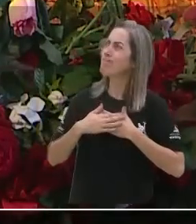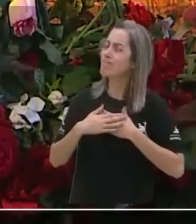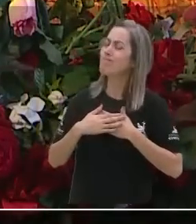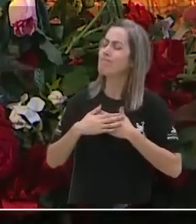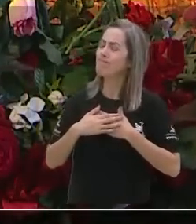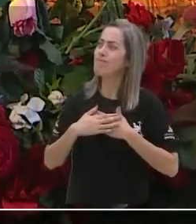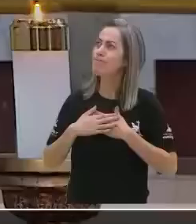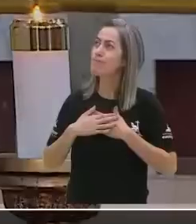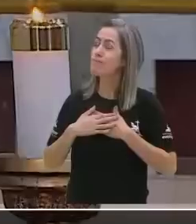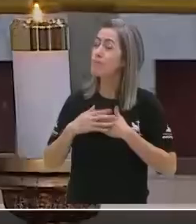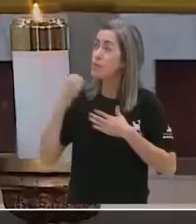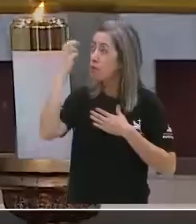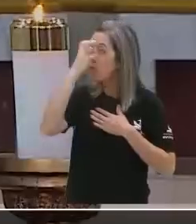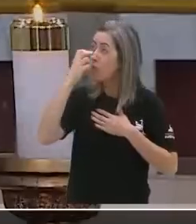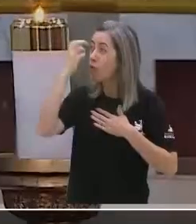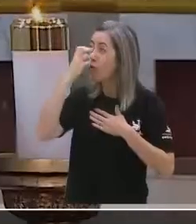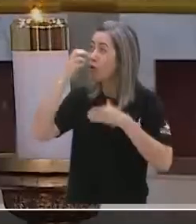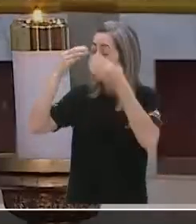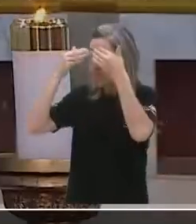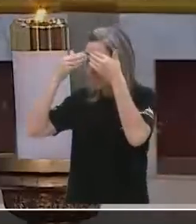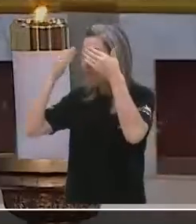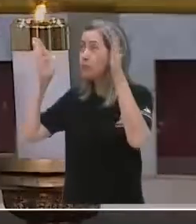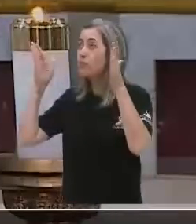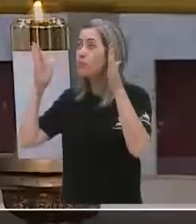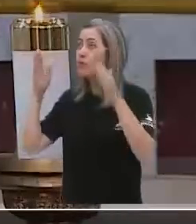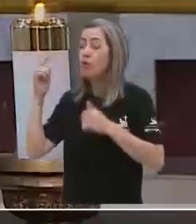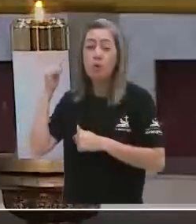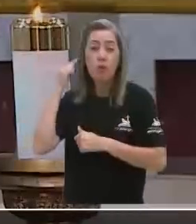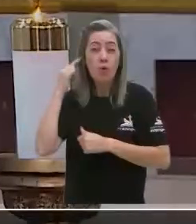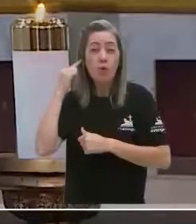abra meus olhos, cura meus ouvidos,